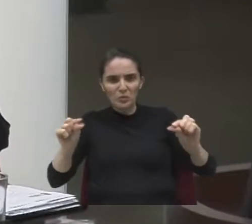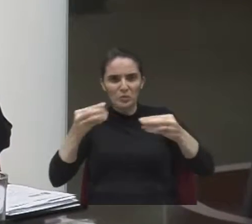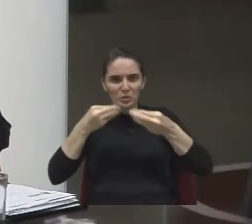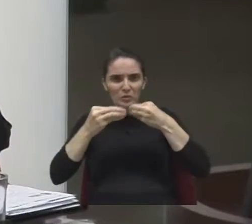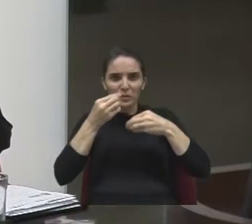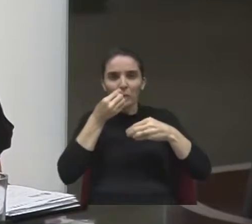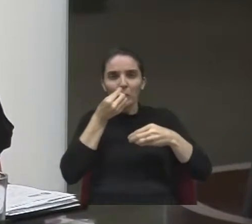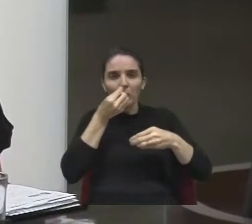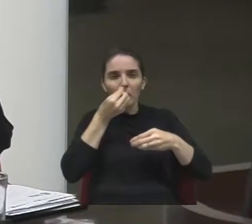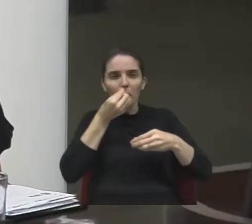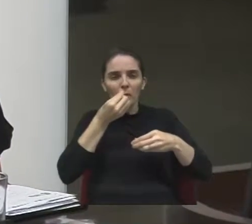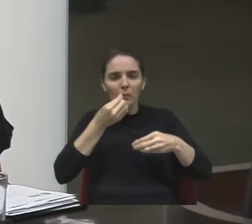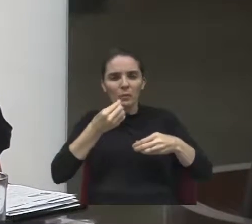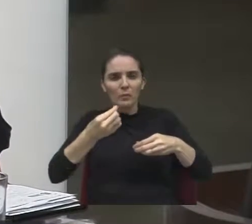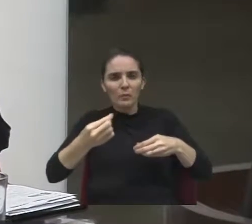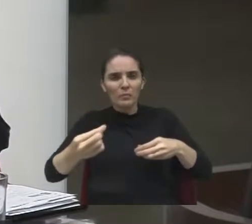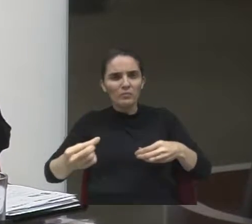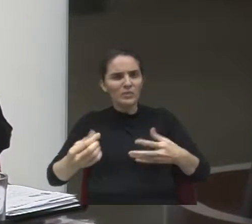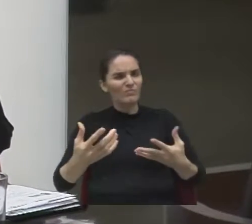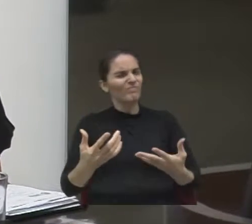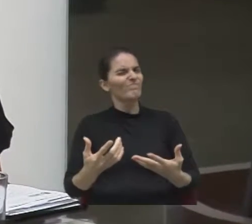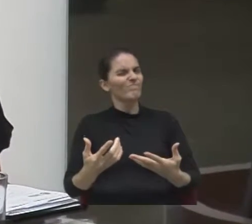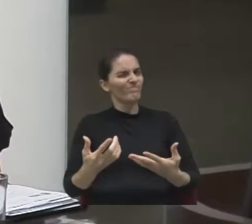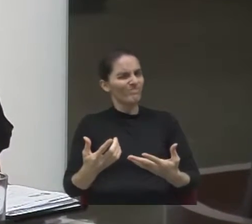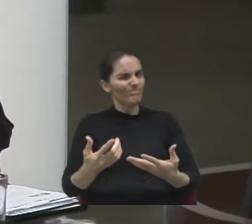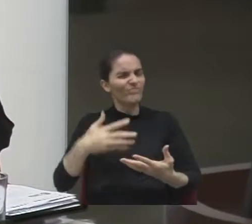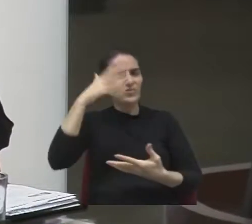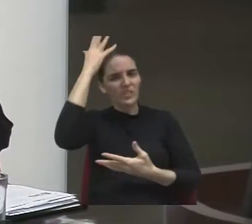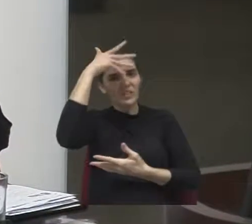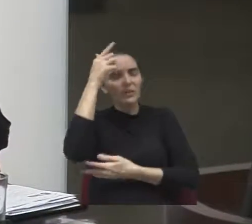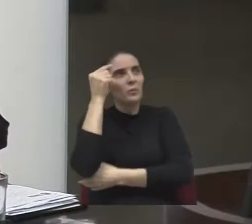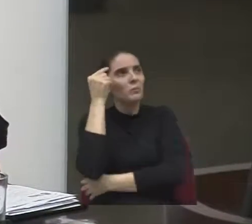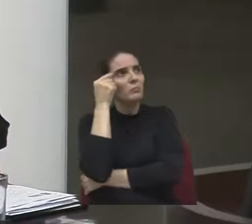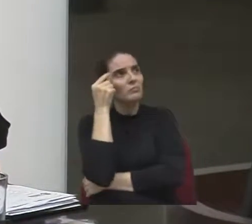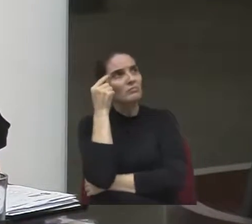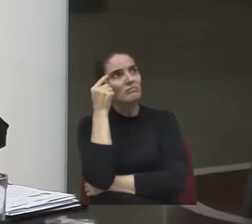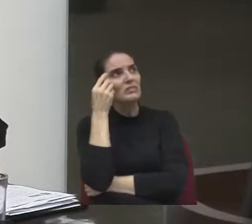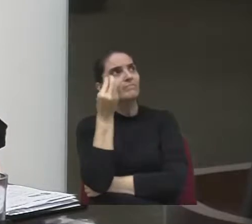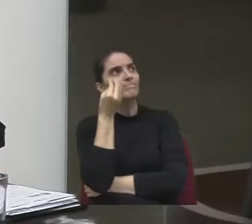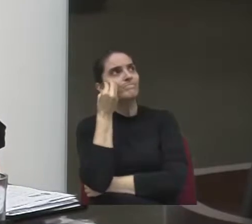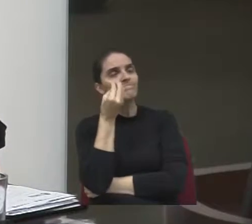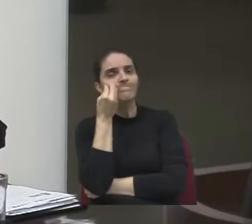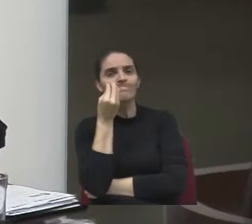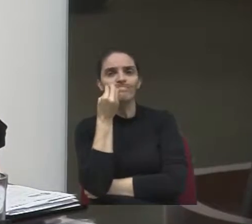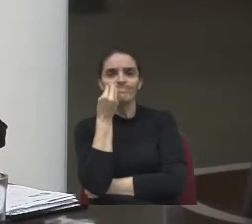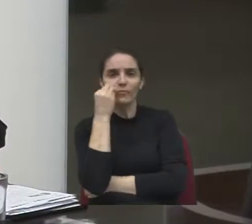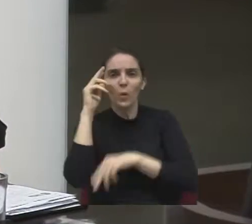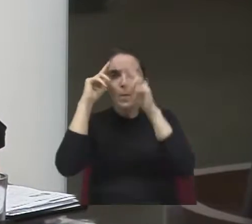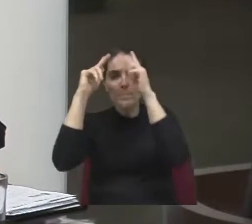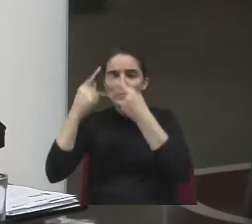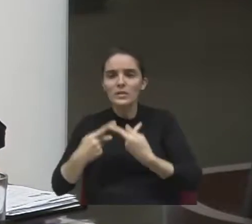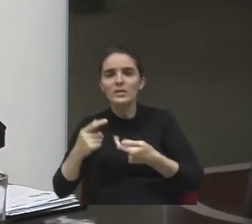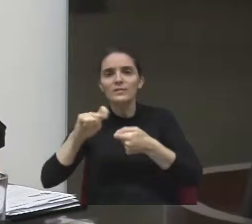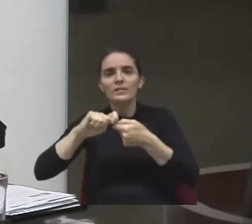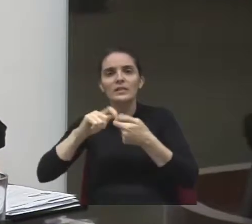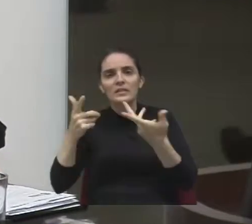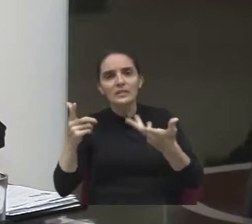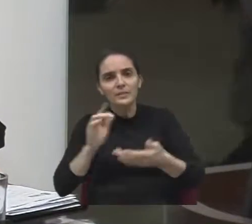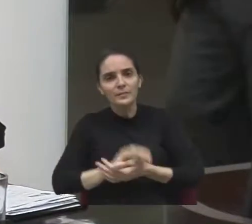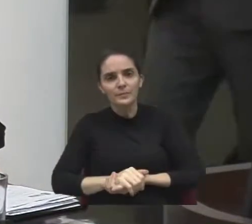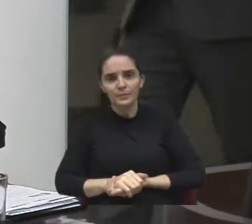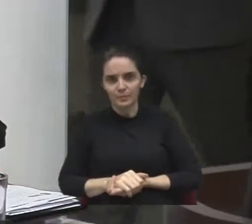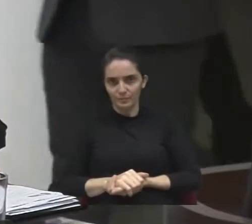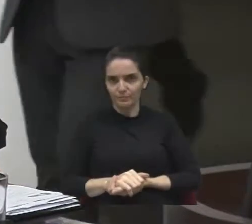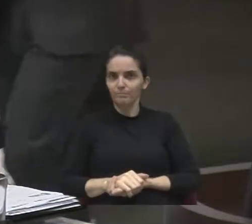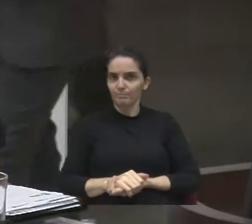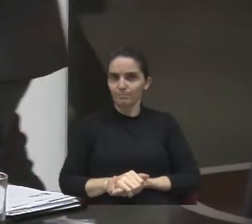Eu fico pensando o que é que nós estamos fazendo. Por certo, até na parte de